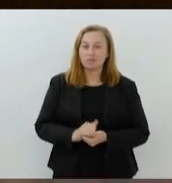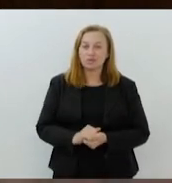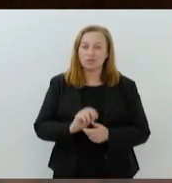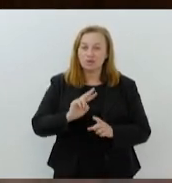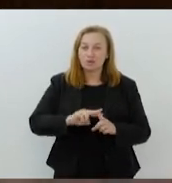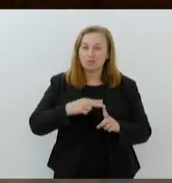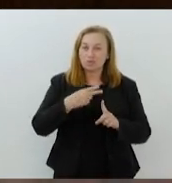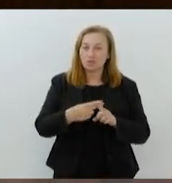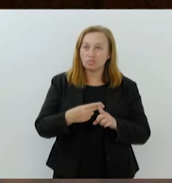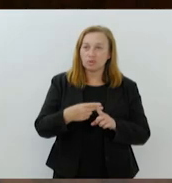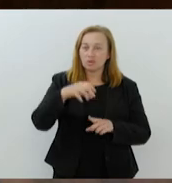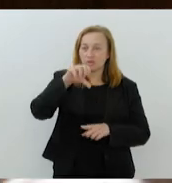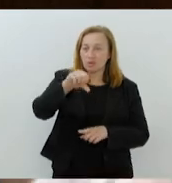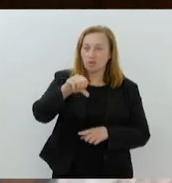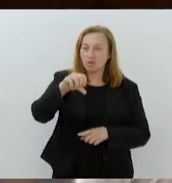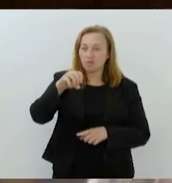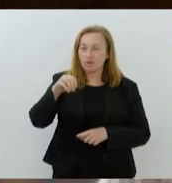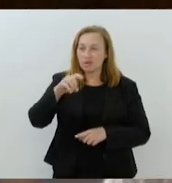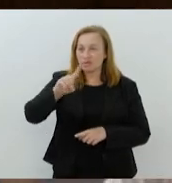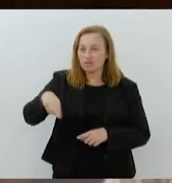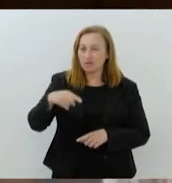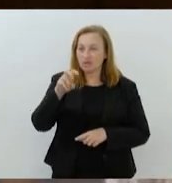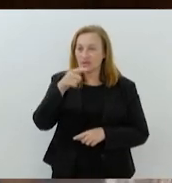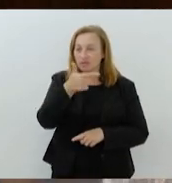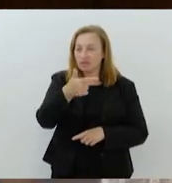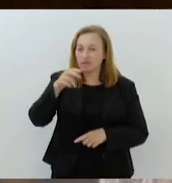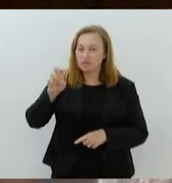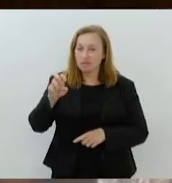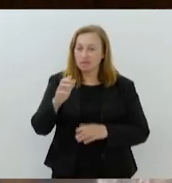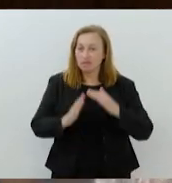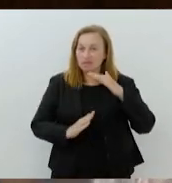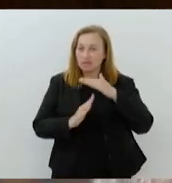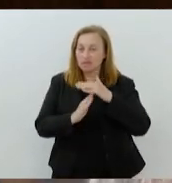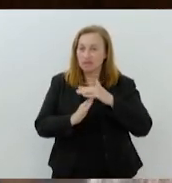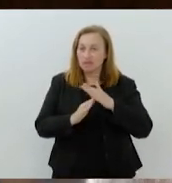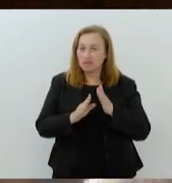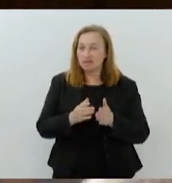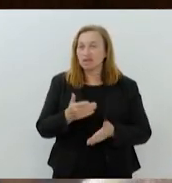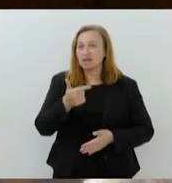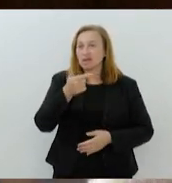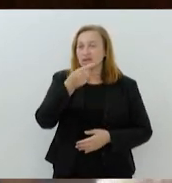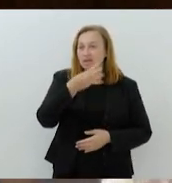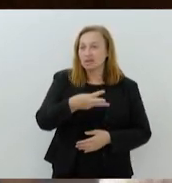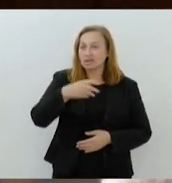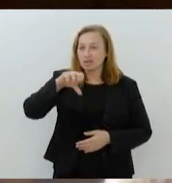por 90,25. Esse teto cai para